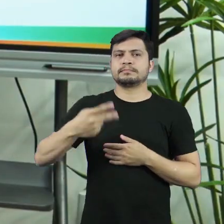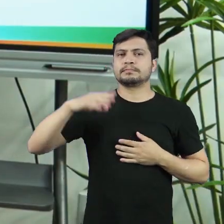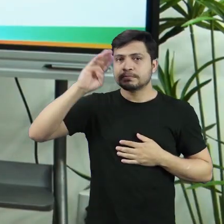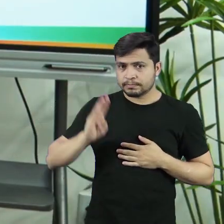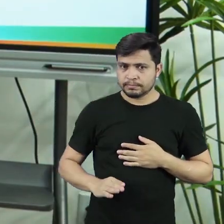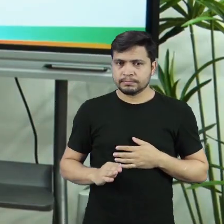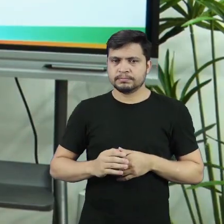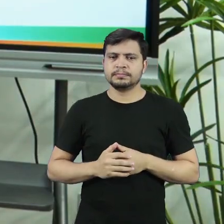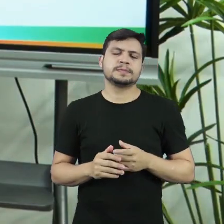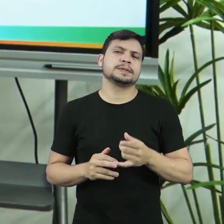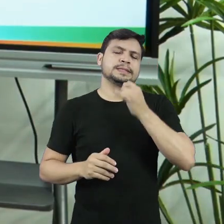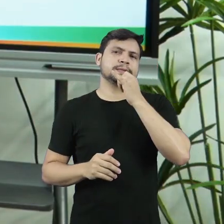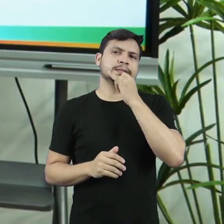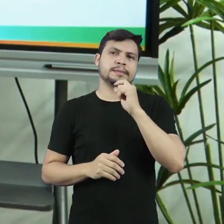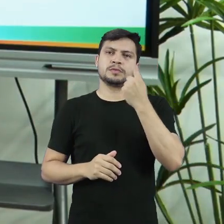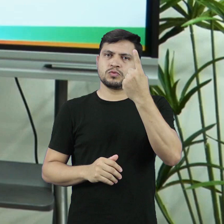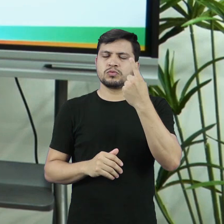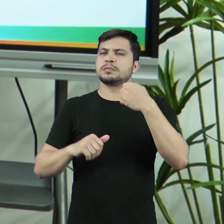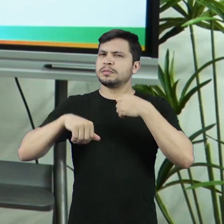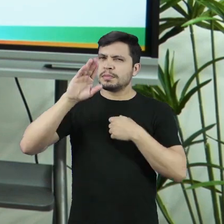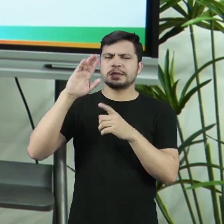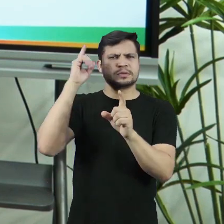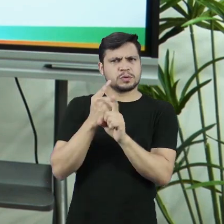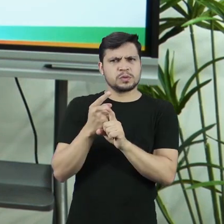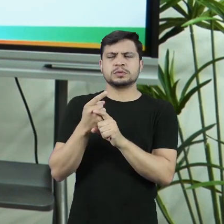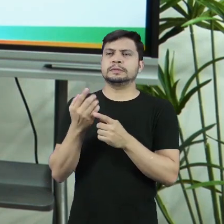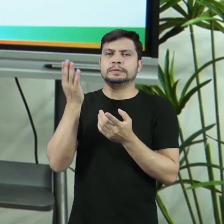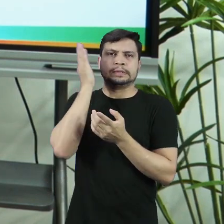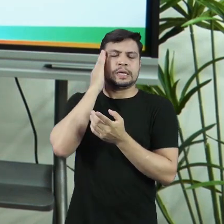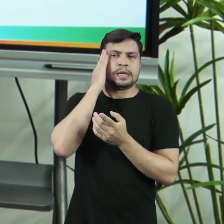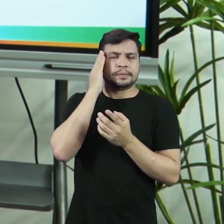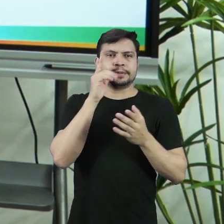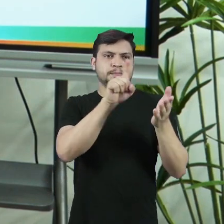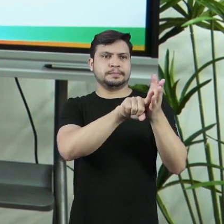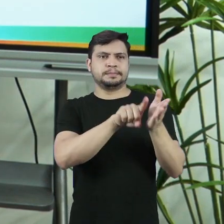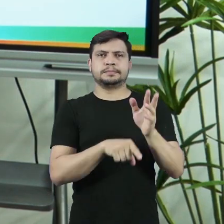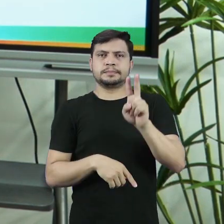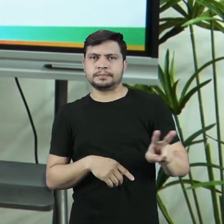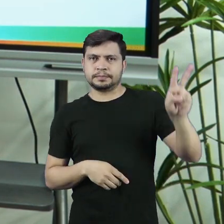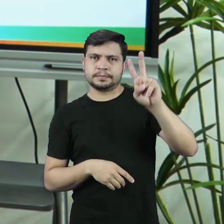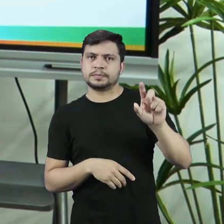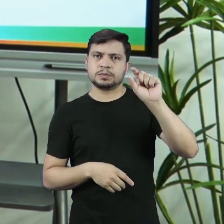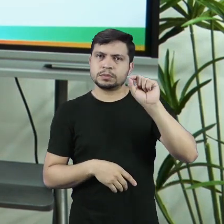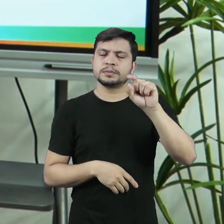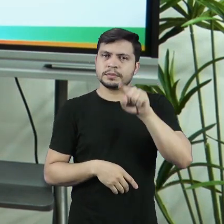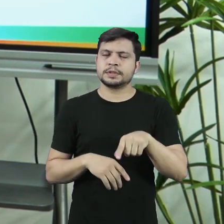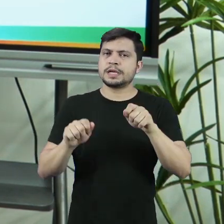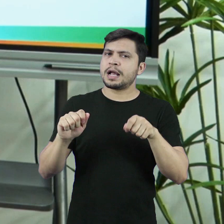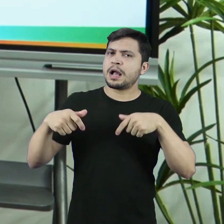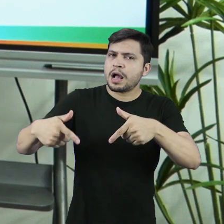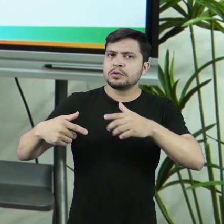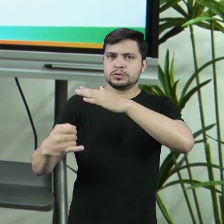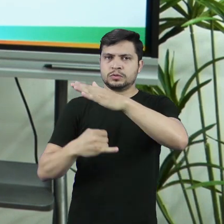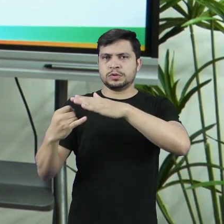Neto, um desses atos que a gente mais encontra e que é mais recorrente nas questões de vestibulares é o ato institucional número 5,